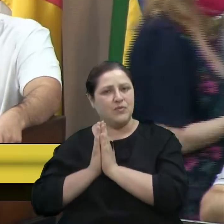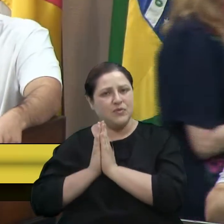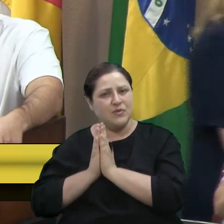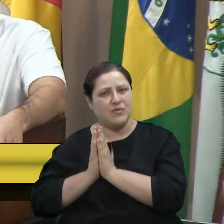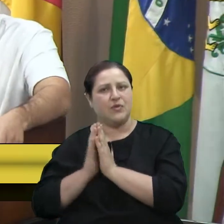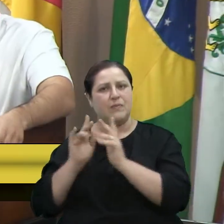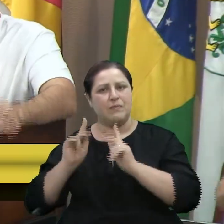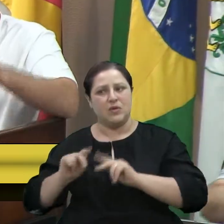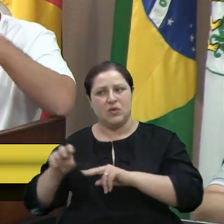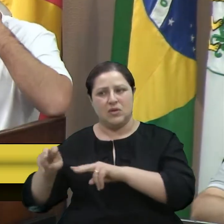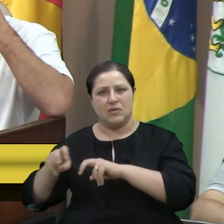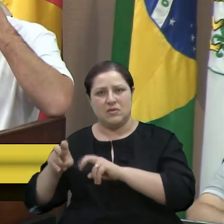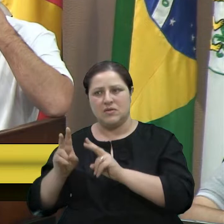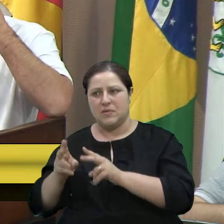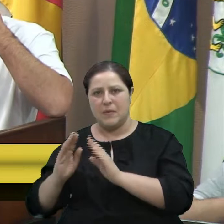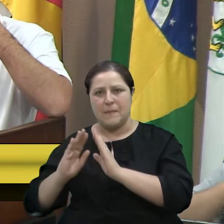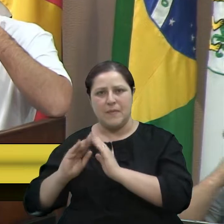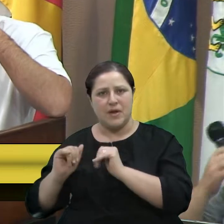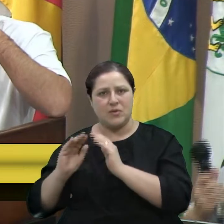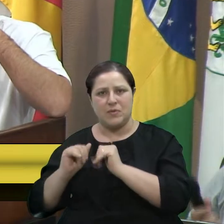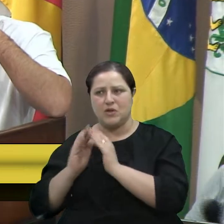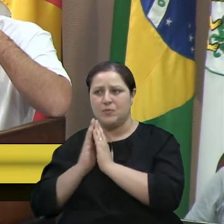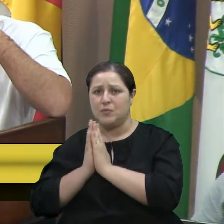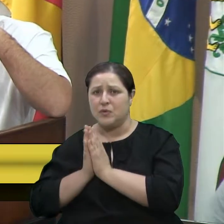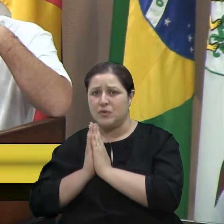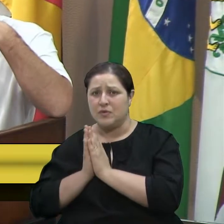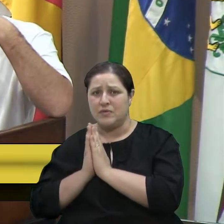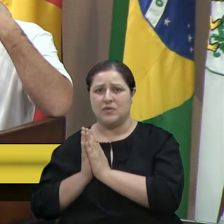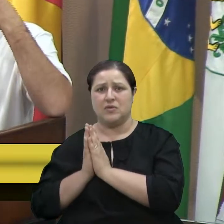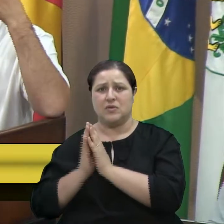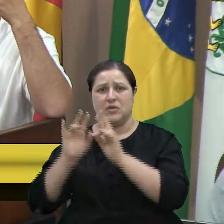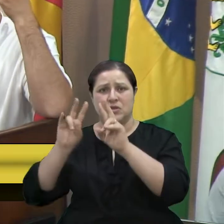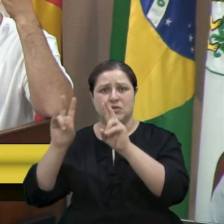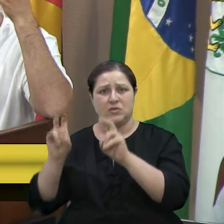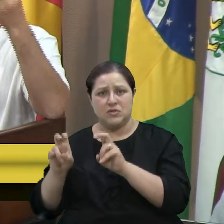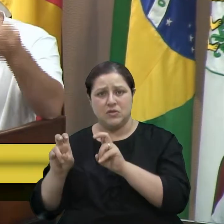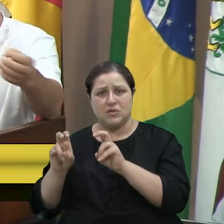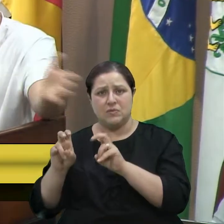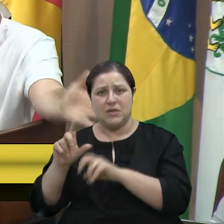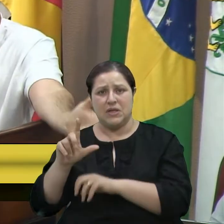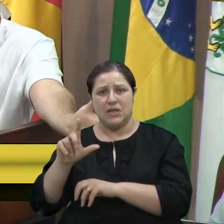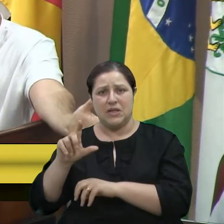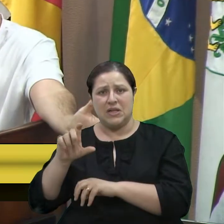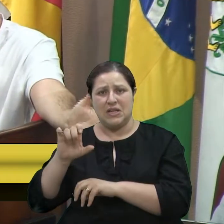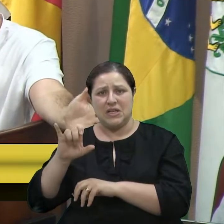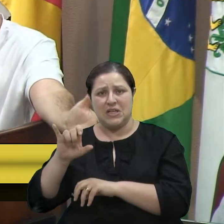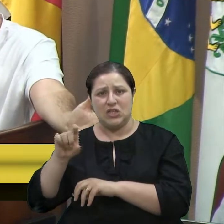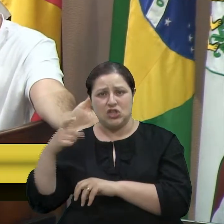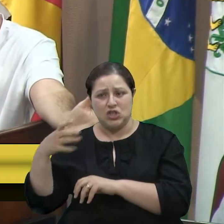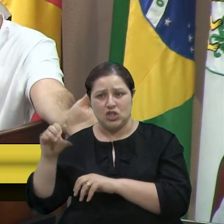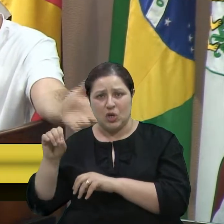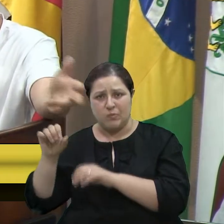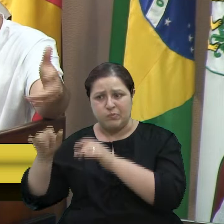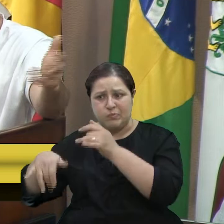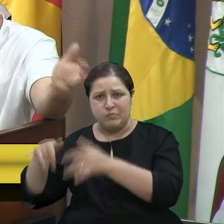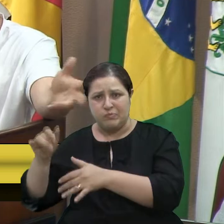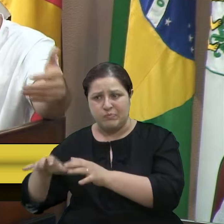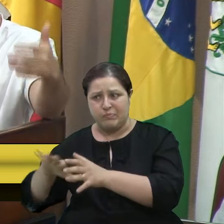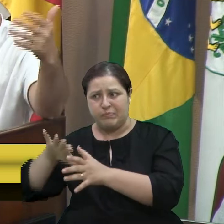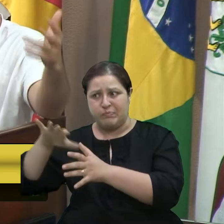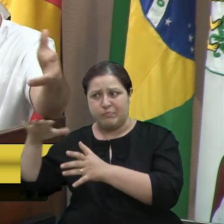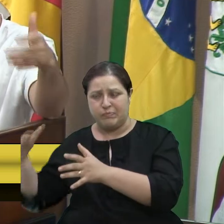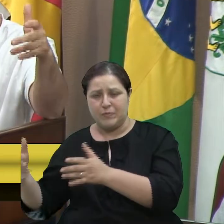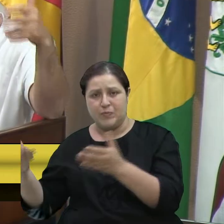interior pede, me implora, né? A questão dos lixões, nós aprovamos um projeto hoje aqui, a questão do